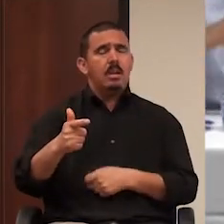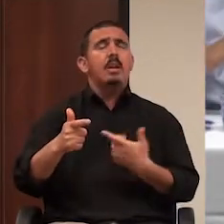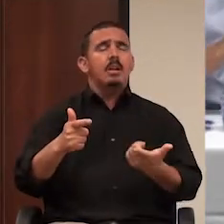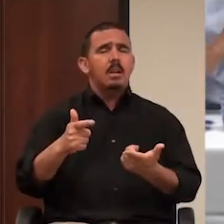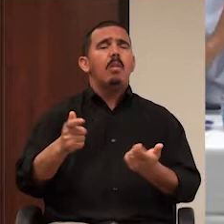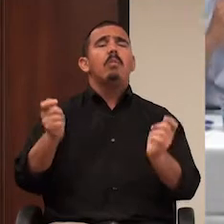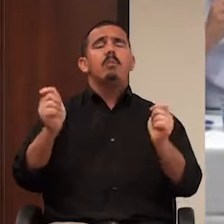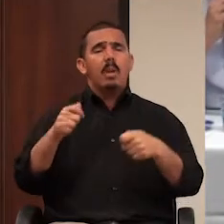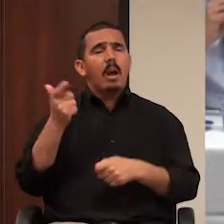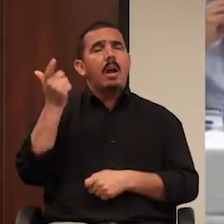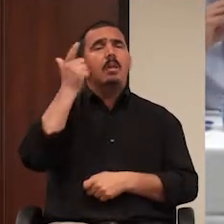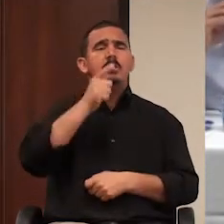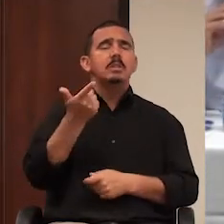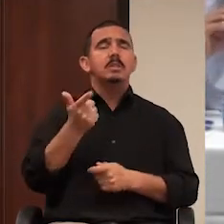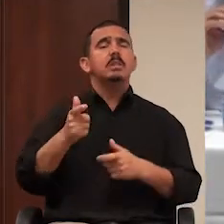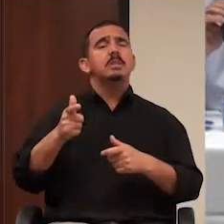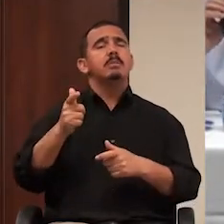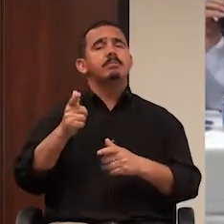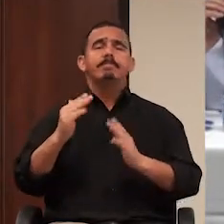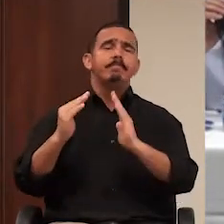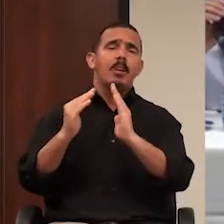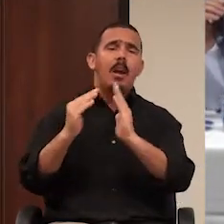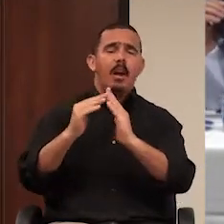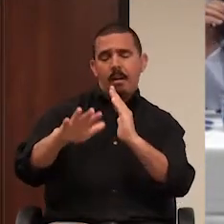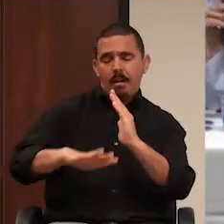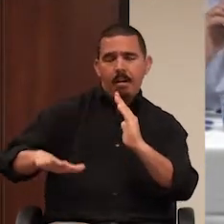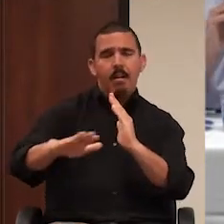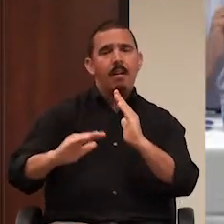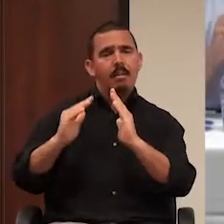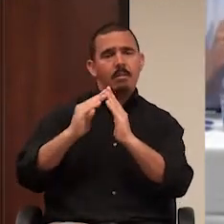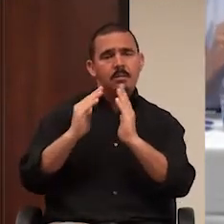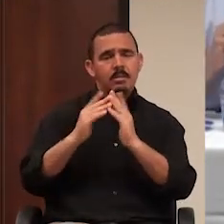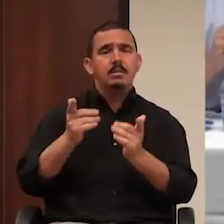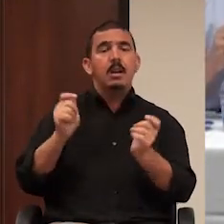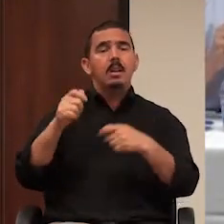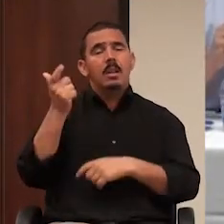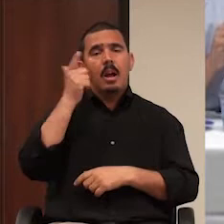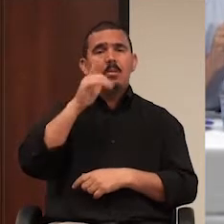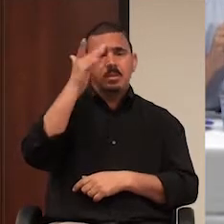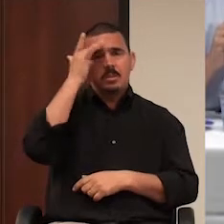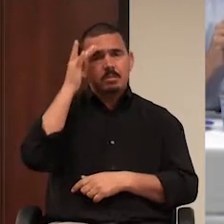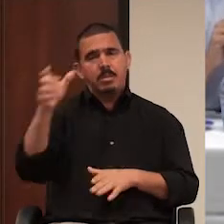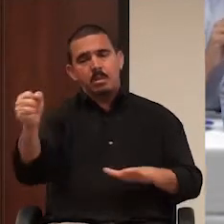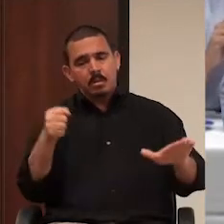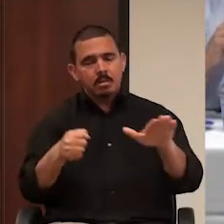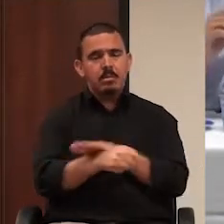conseguir algumas demandas na área da moradia, conseguir a internação compulsória de uma pessoa.